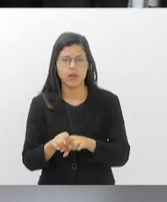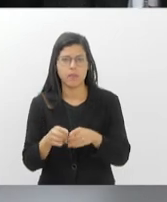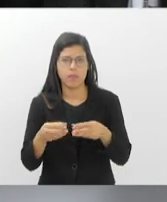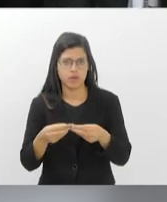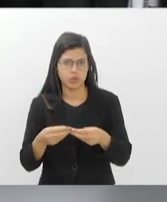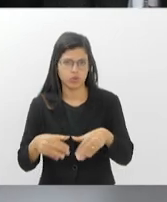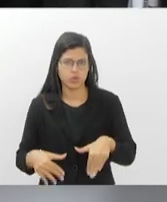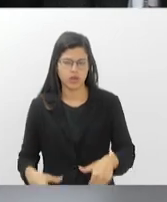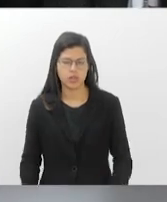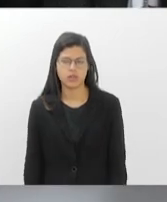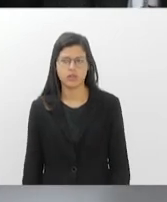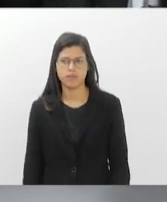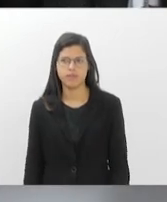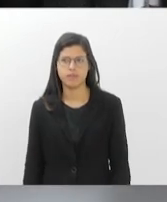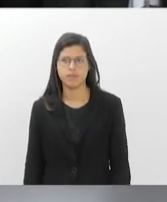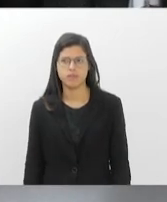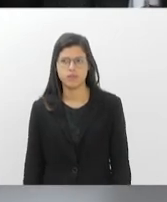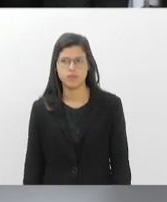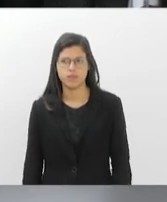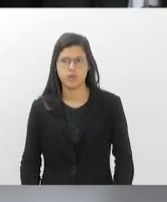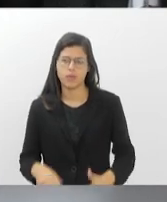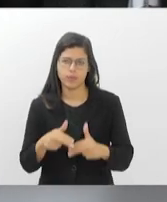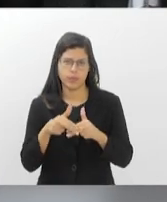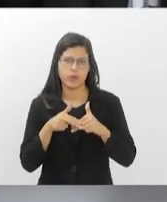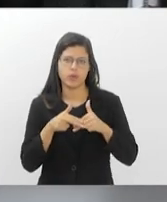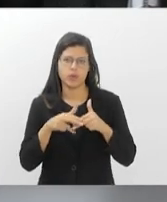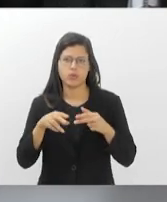prejudicada em razão da